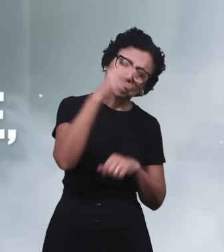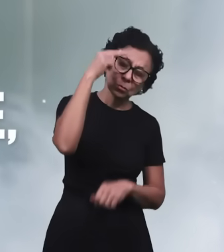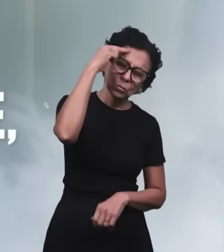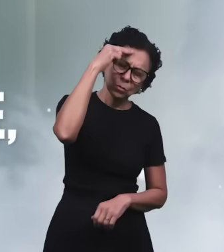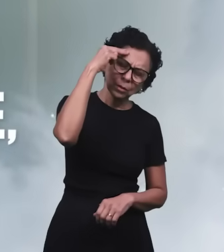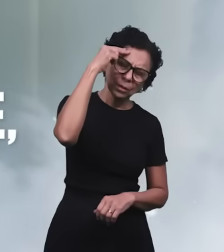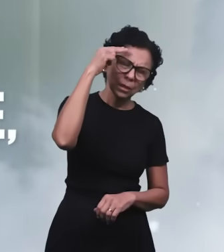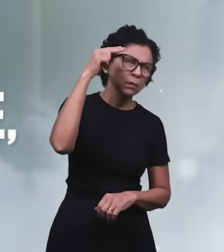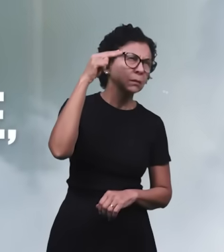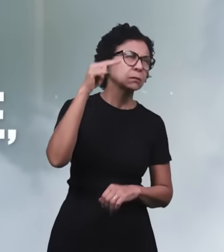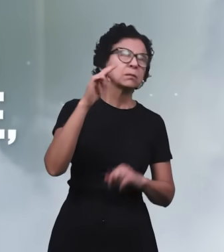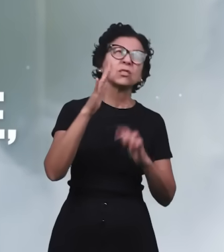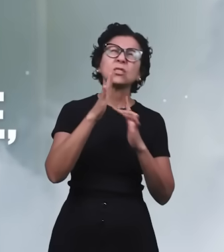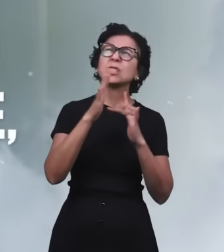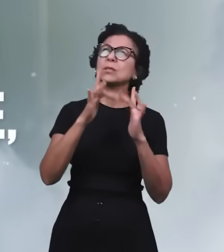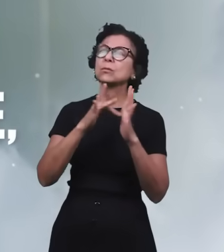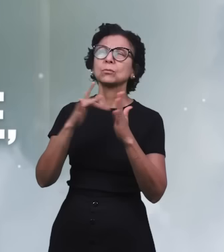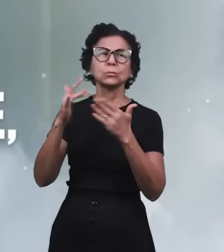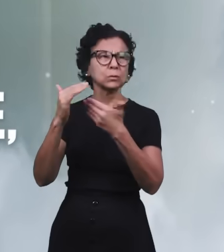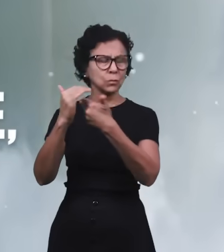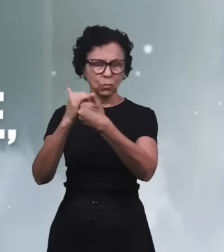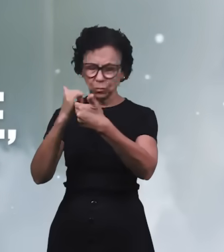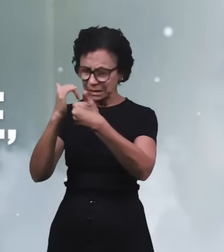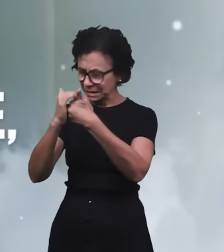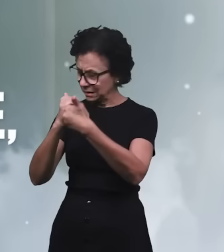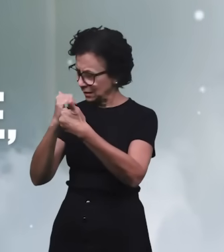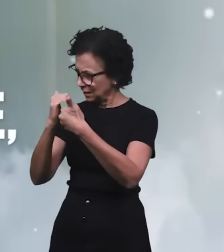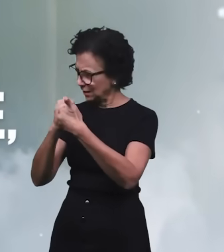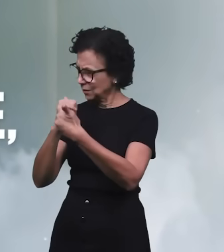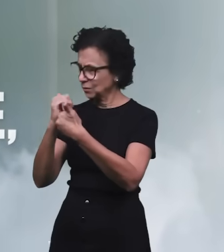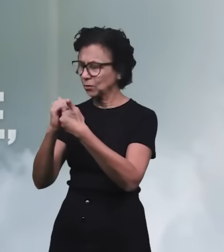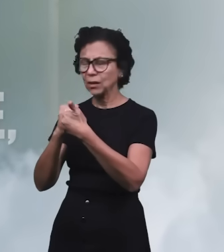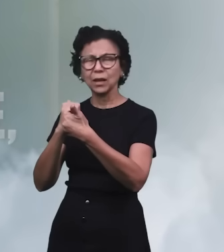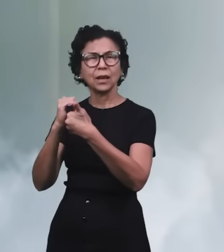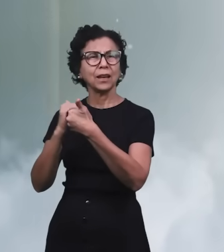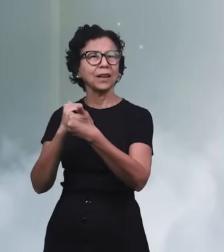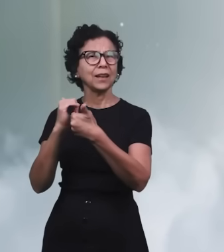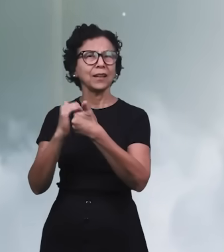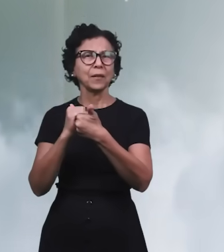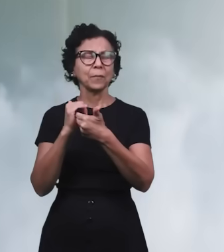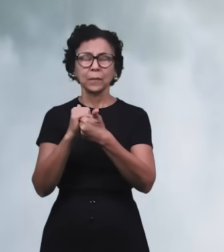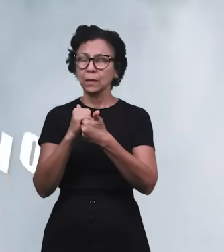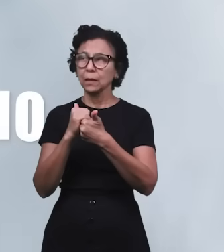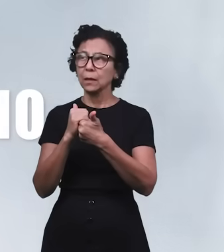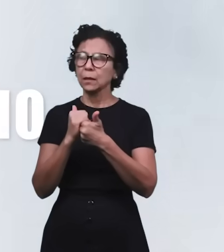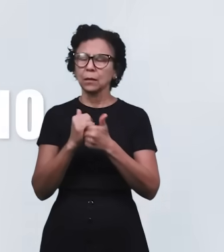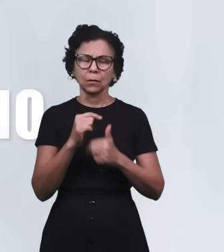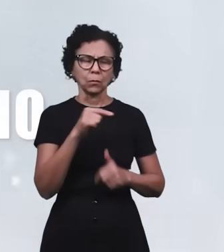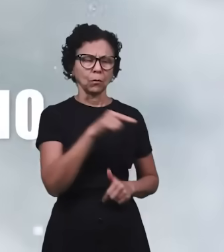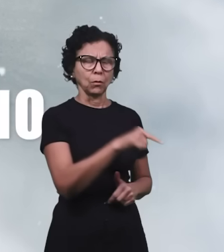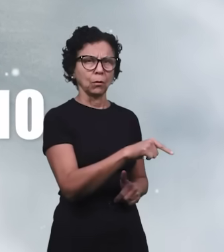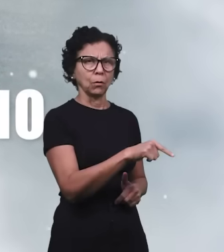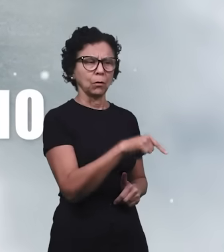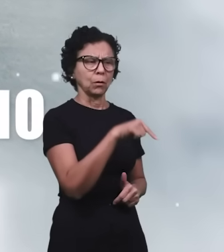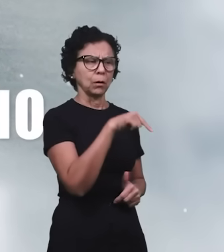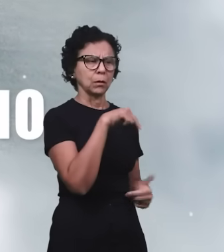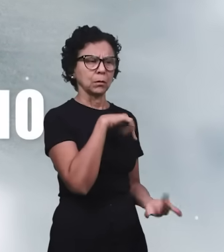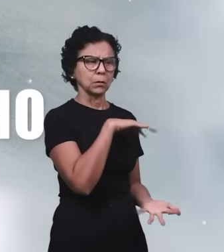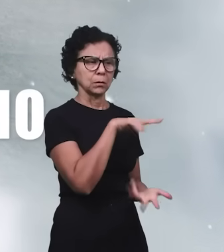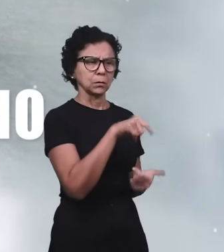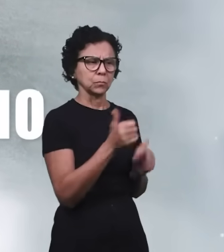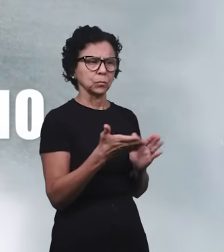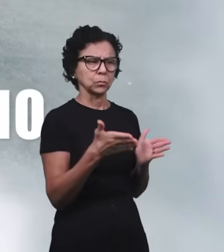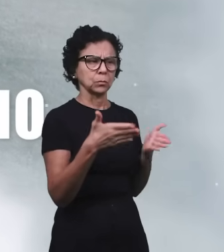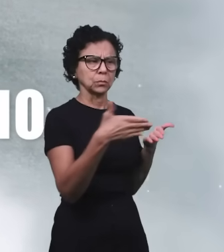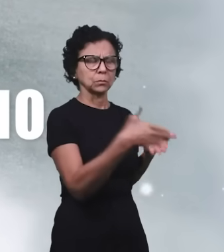noite, um conselho ele me deu: não sigas por